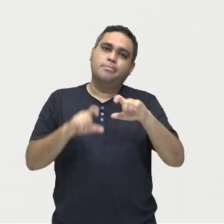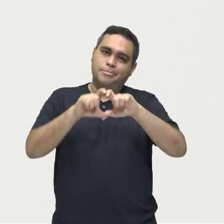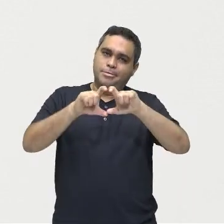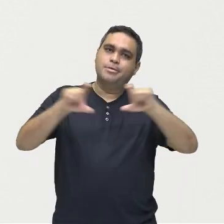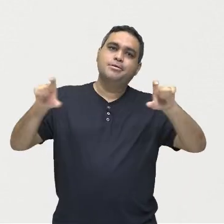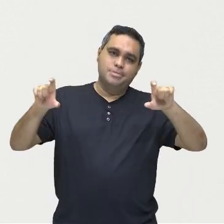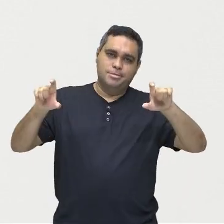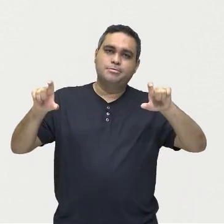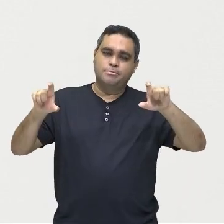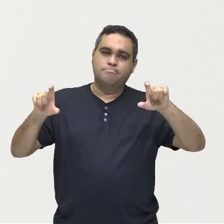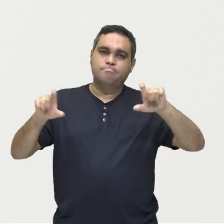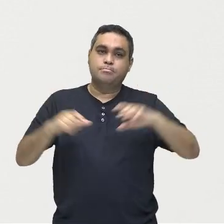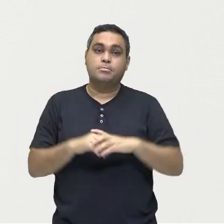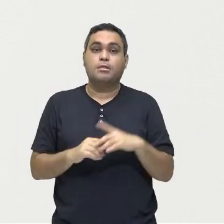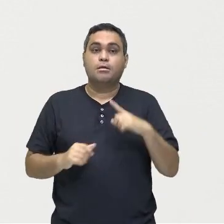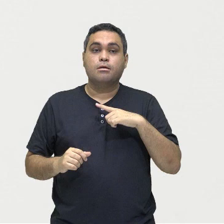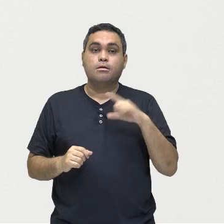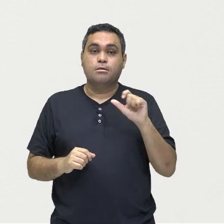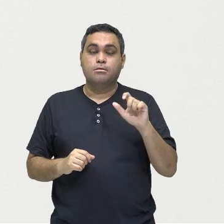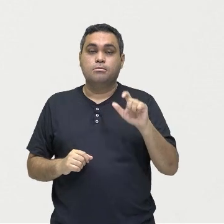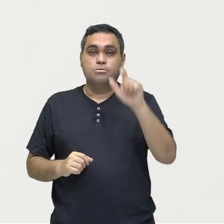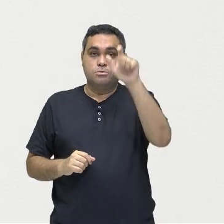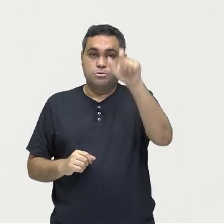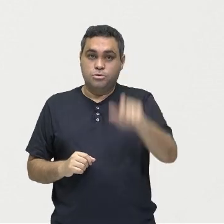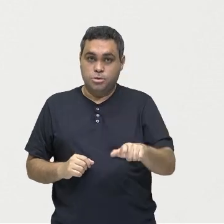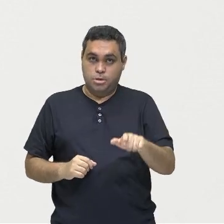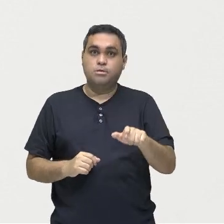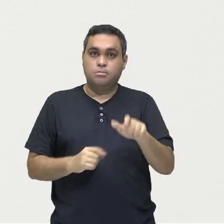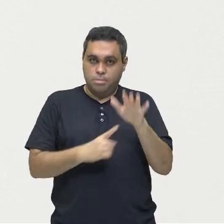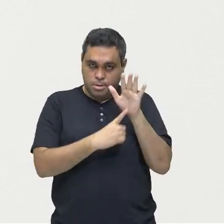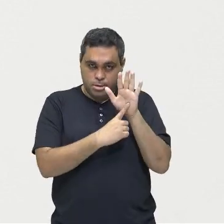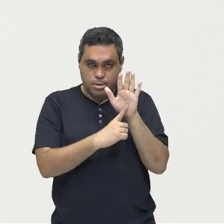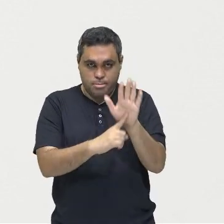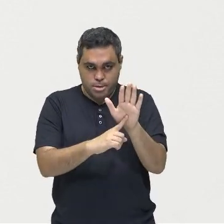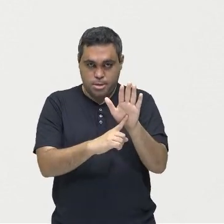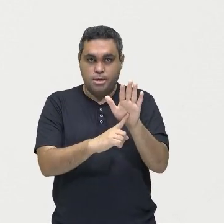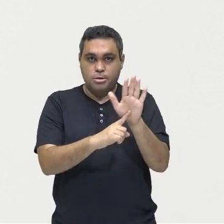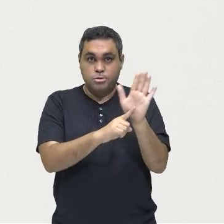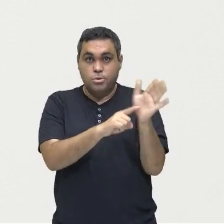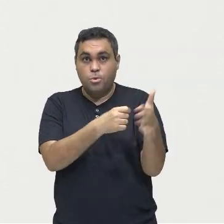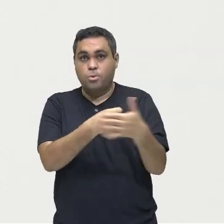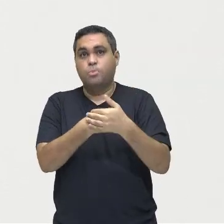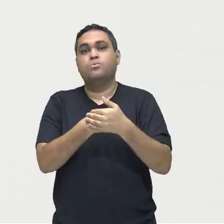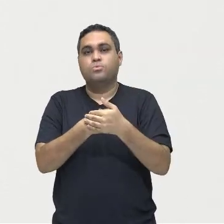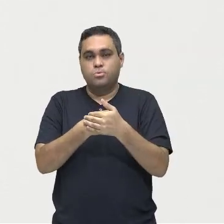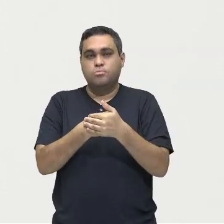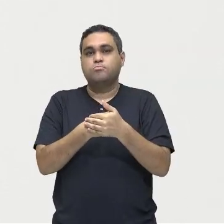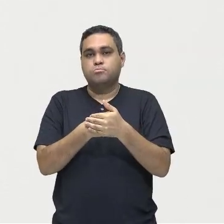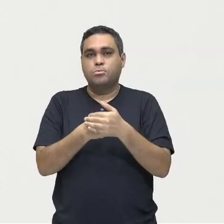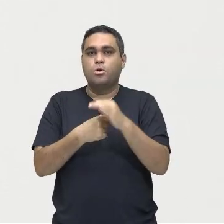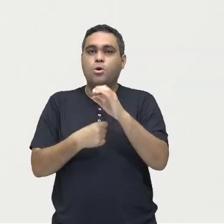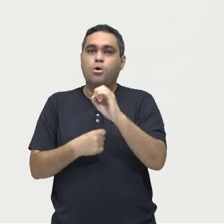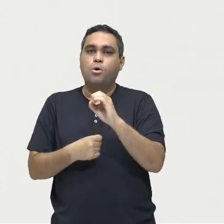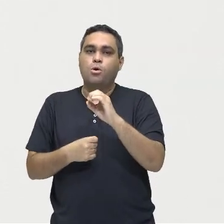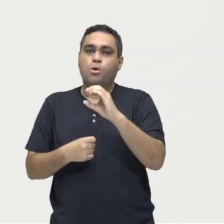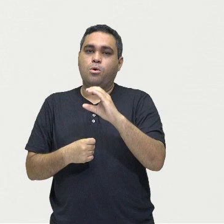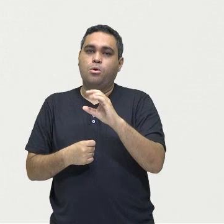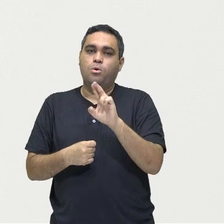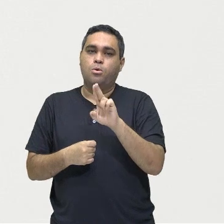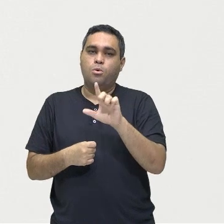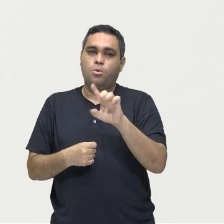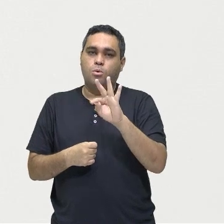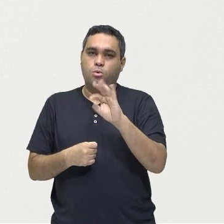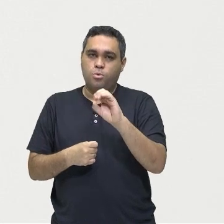uma oração. Sujeitos determinados ocultos. Sujeitos